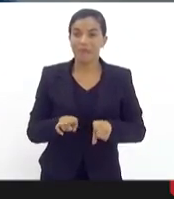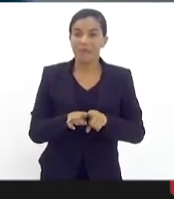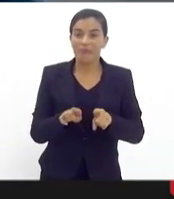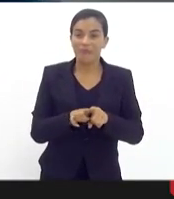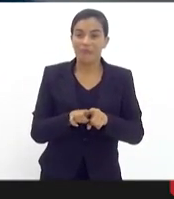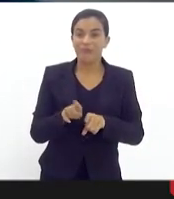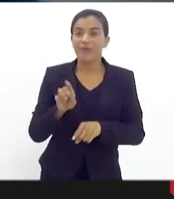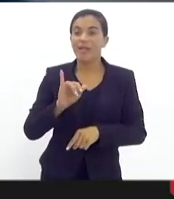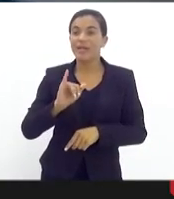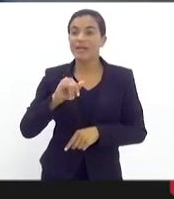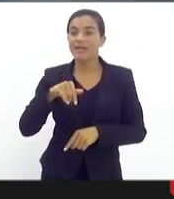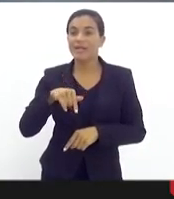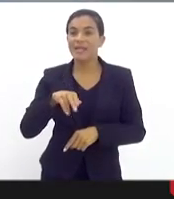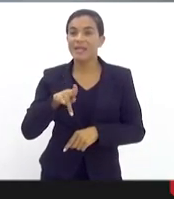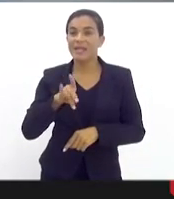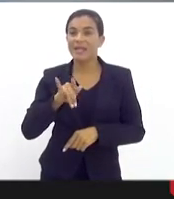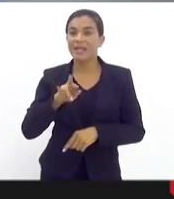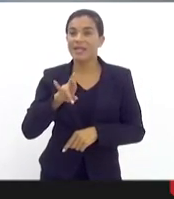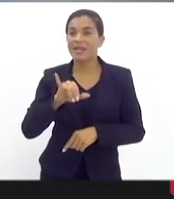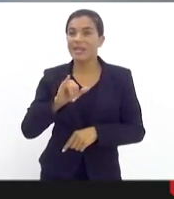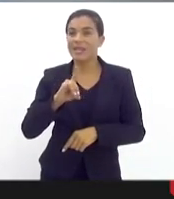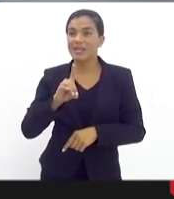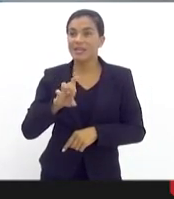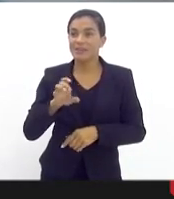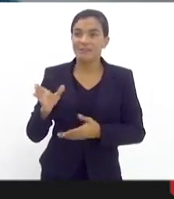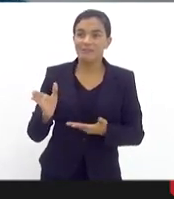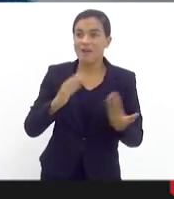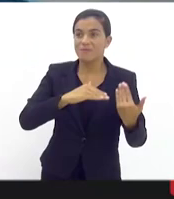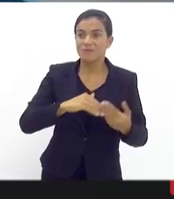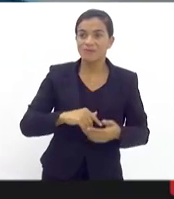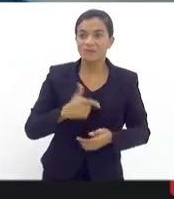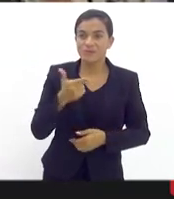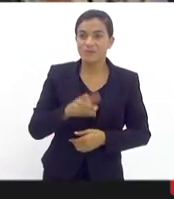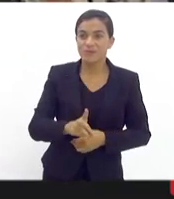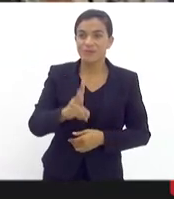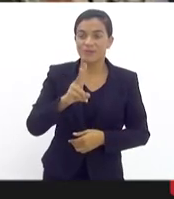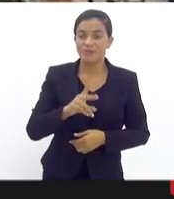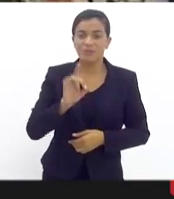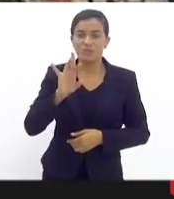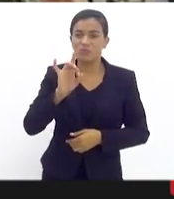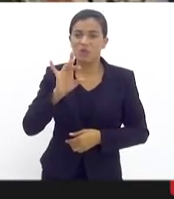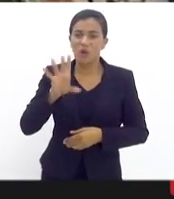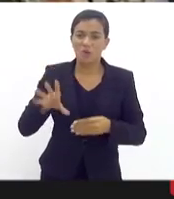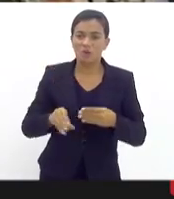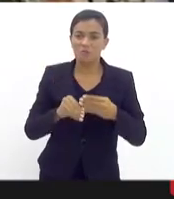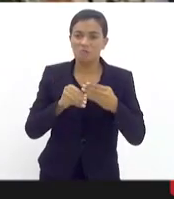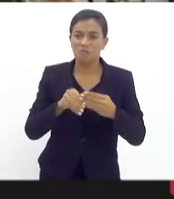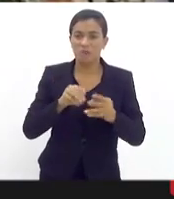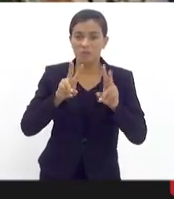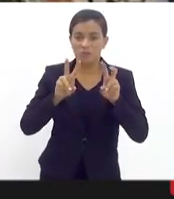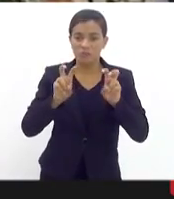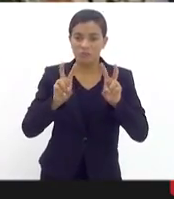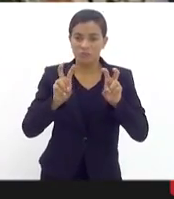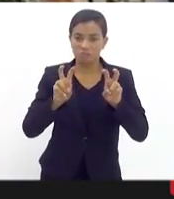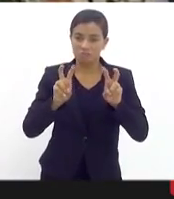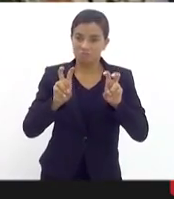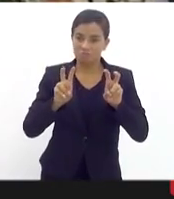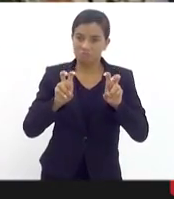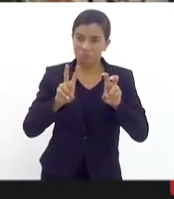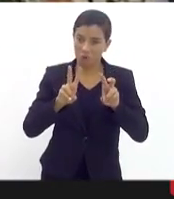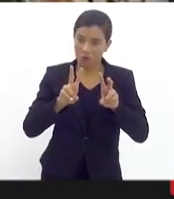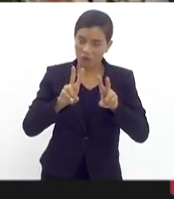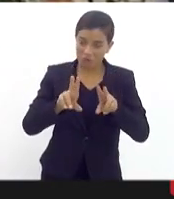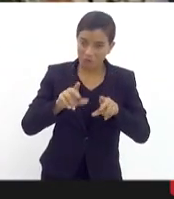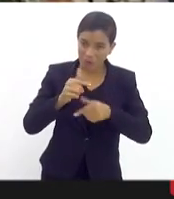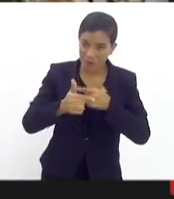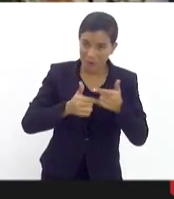incisiva. Ingrid, vamos adiante. Quer fazer mais algum outro comentário? Não, eu só queria dizer que, em função do meu